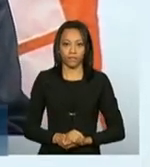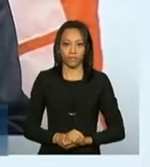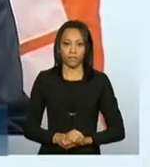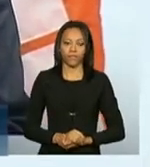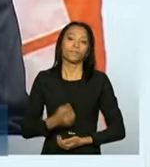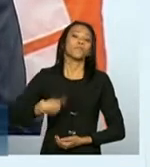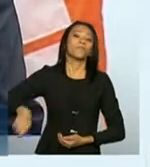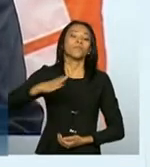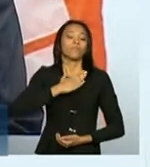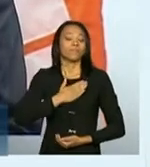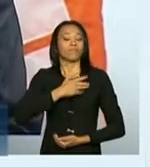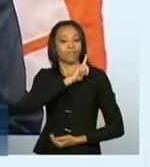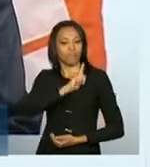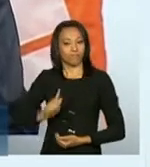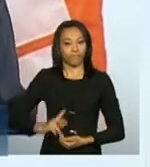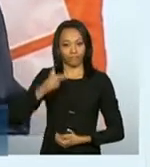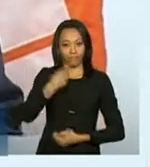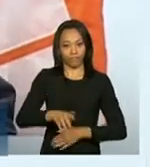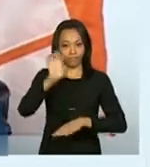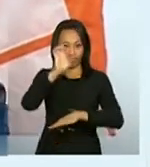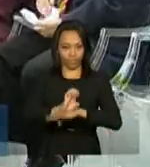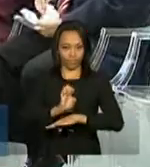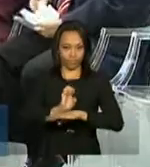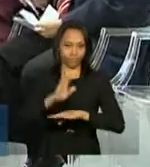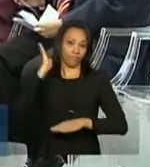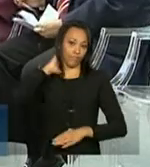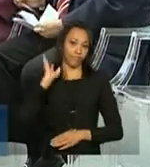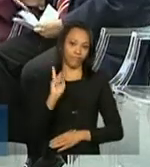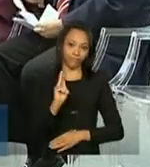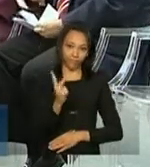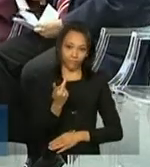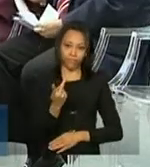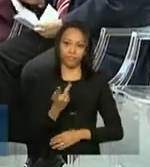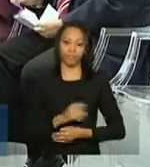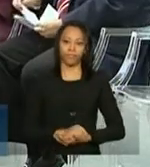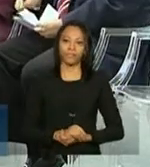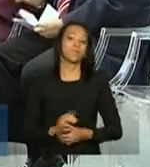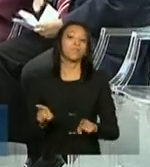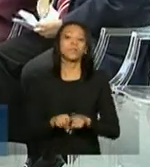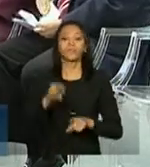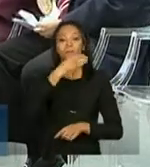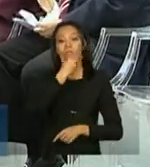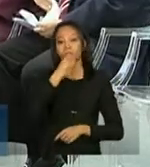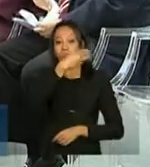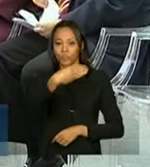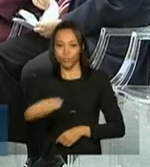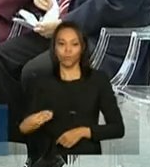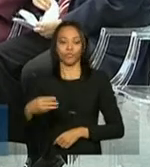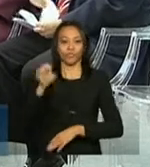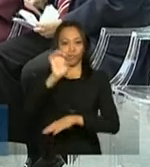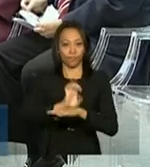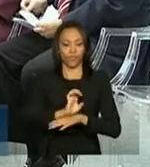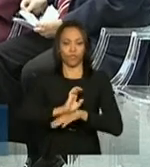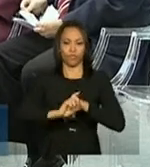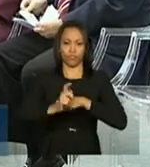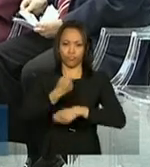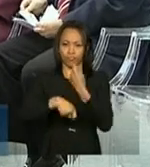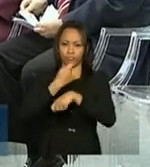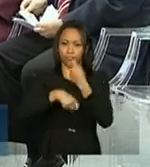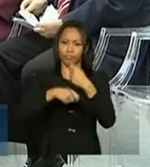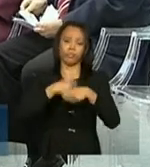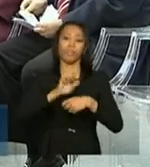nosso querido governador do Estado de Minas Gerais, senhor Antônio Anastasia, ministro de Estado, Desenvolvimento, Indústria e Comércio